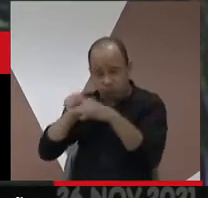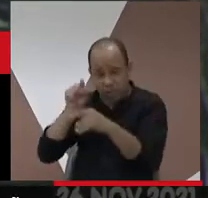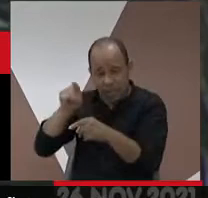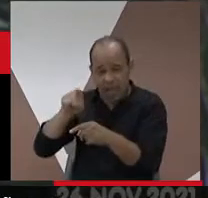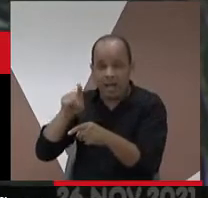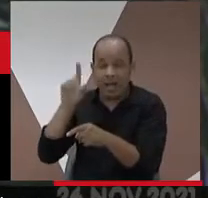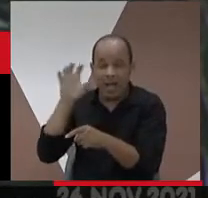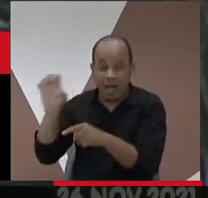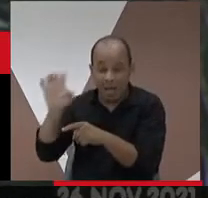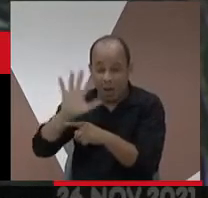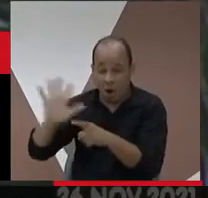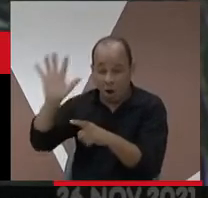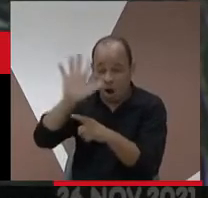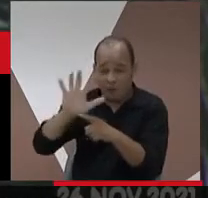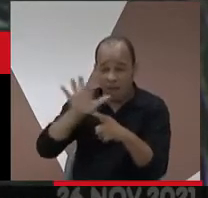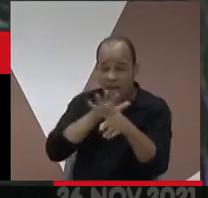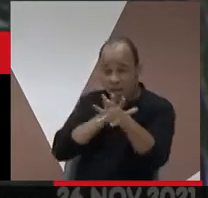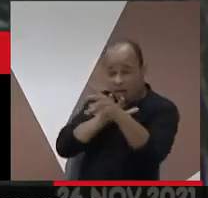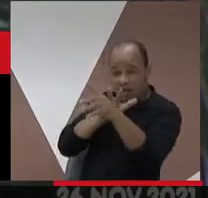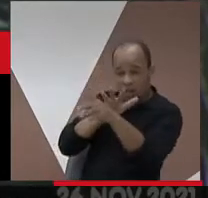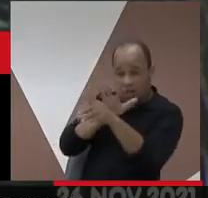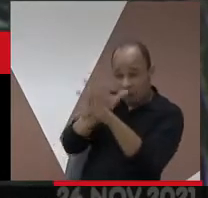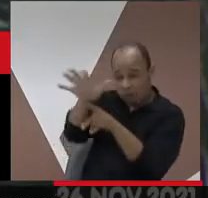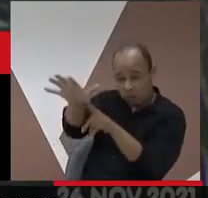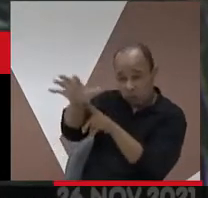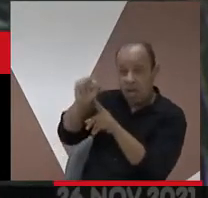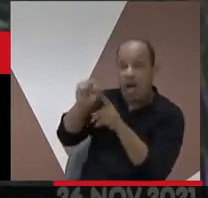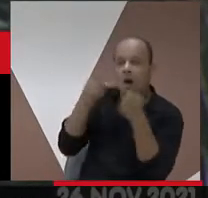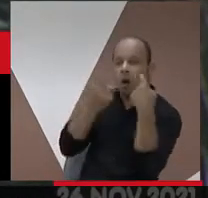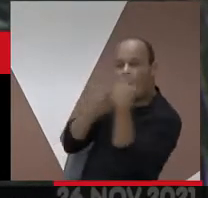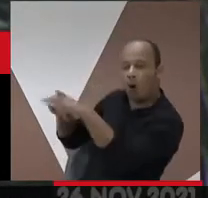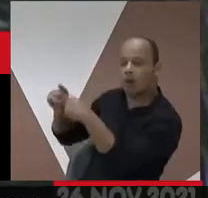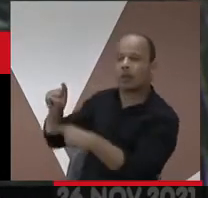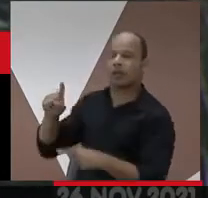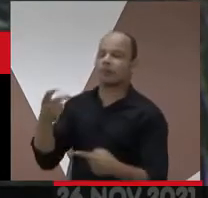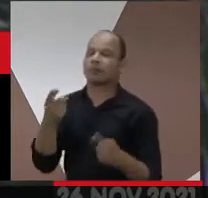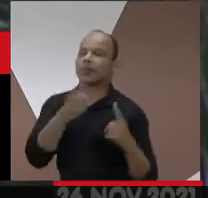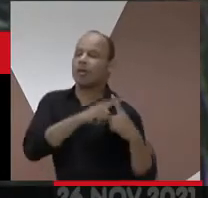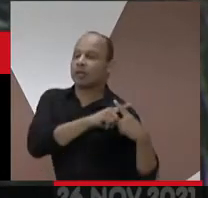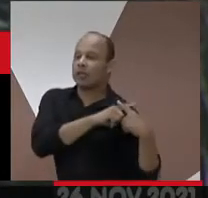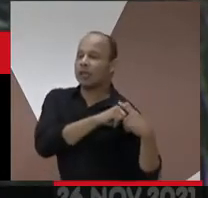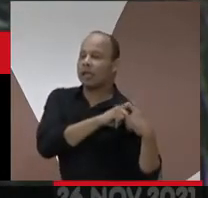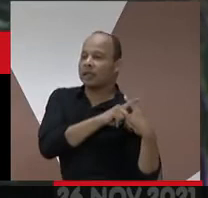fortalecer os aliados e combater os nazistas. Então, os nazistas atacados